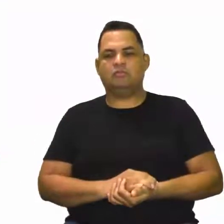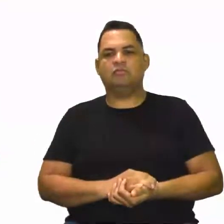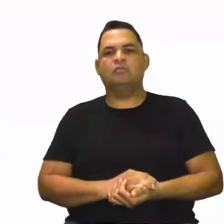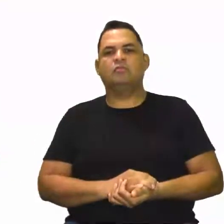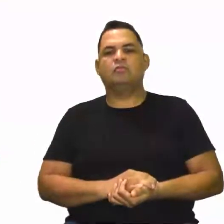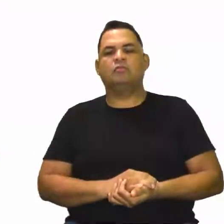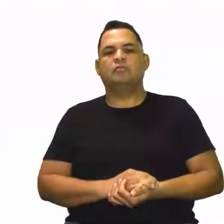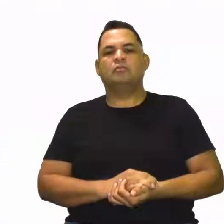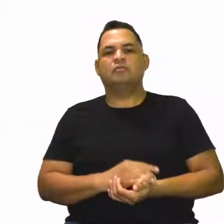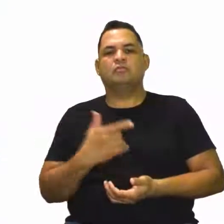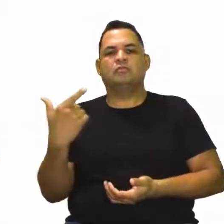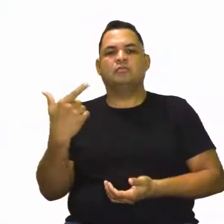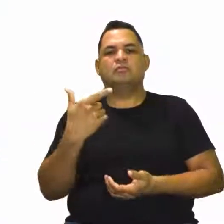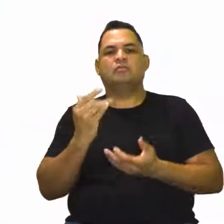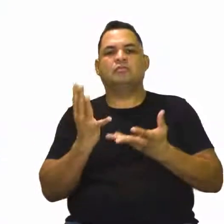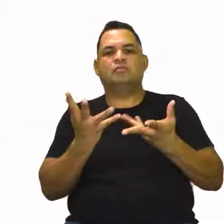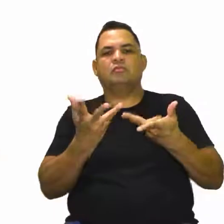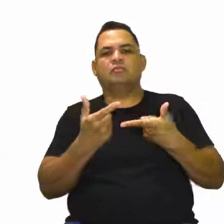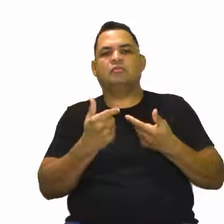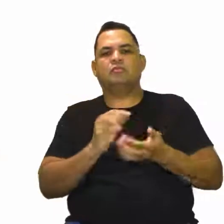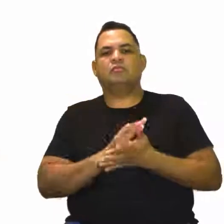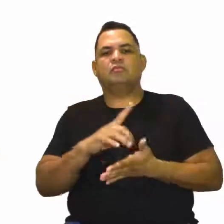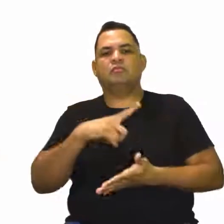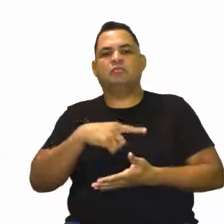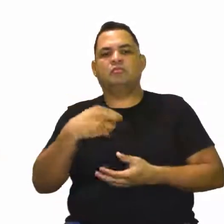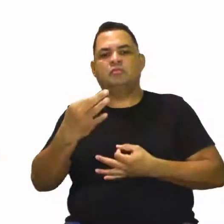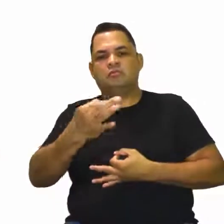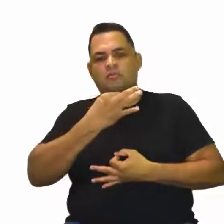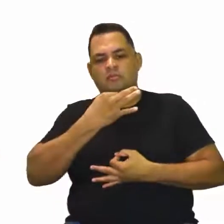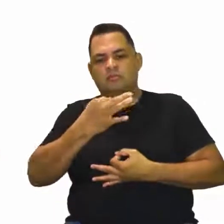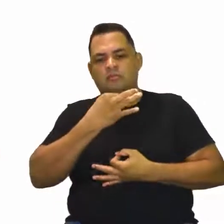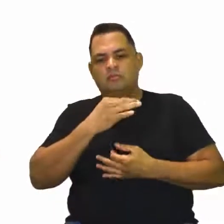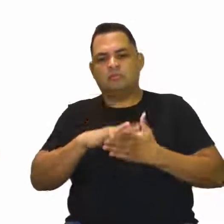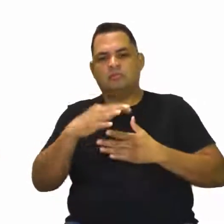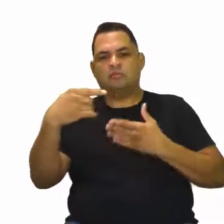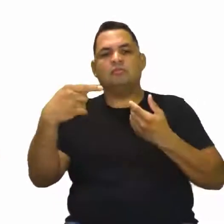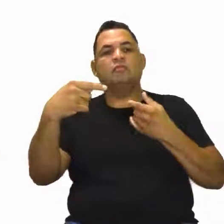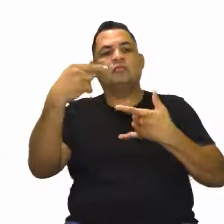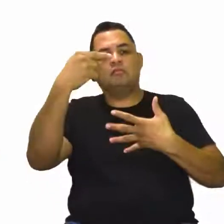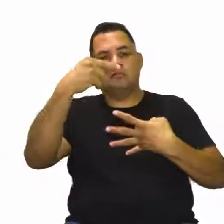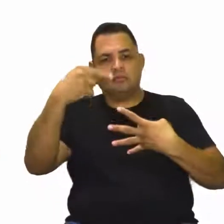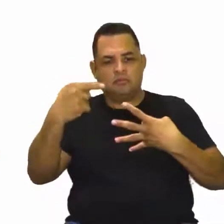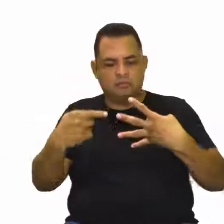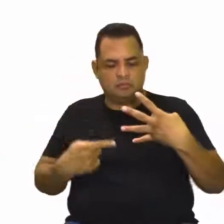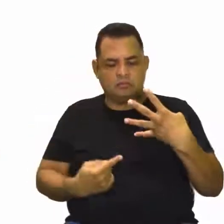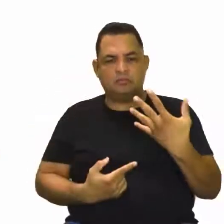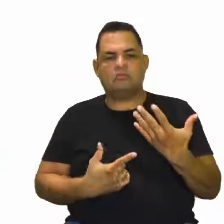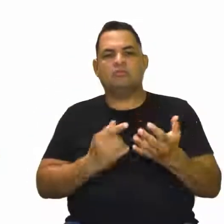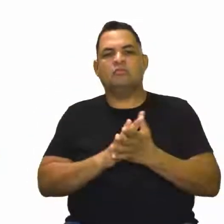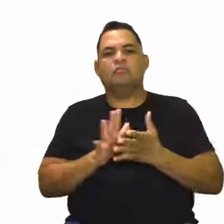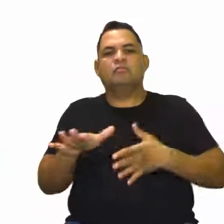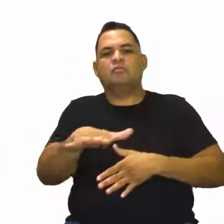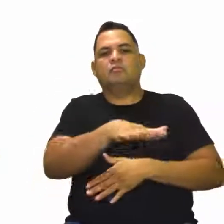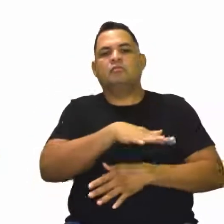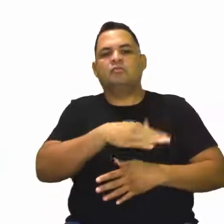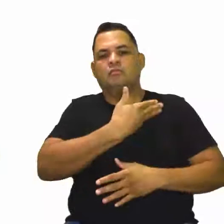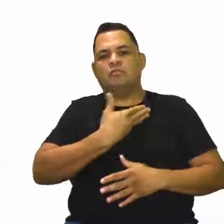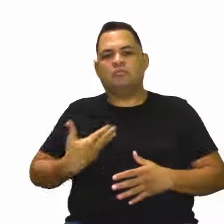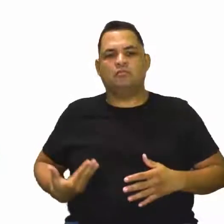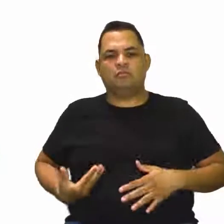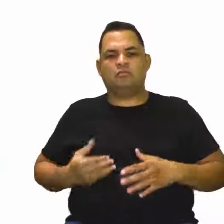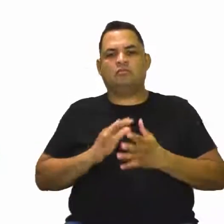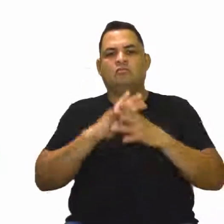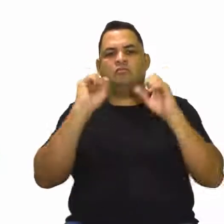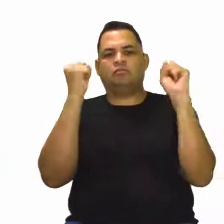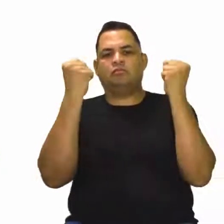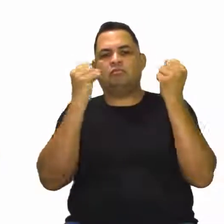E aí, como segunda habilidade, nós temos discutir e relacionar aí os espaços públicos de